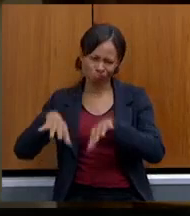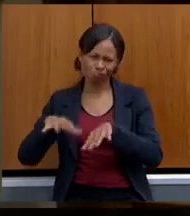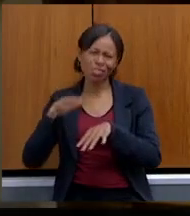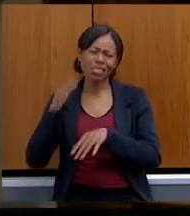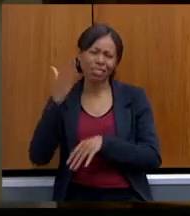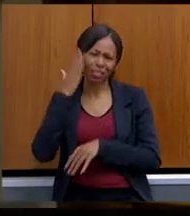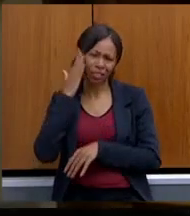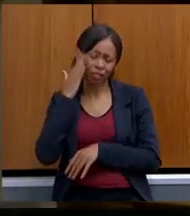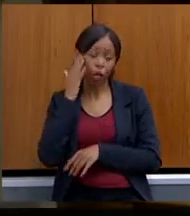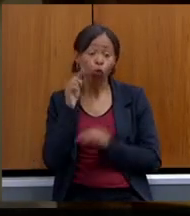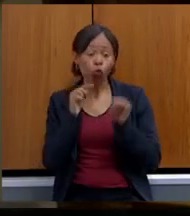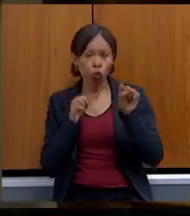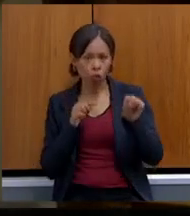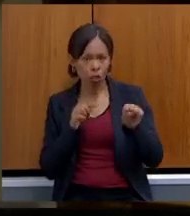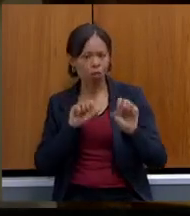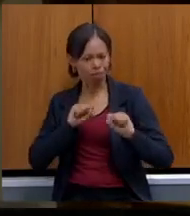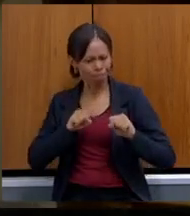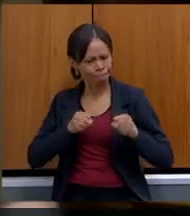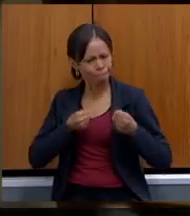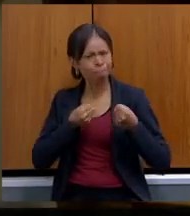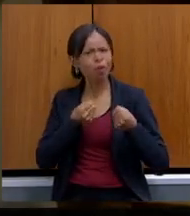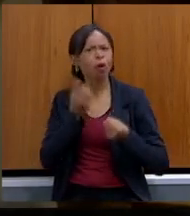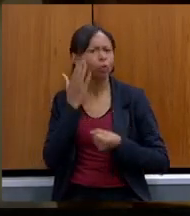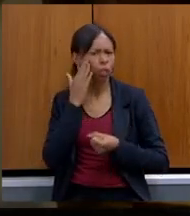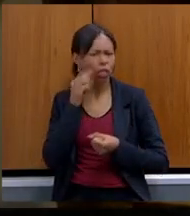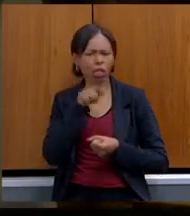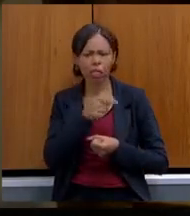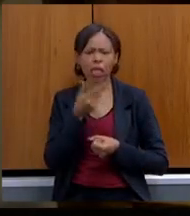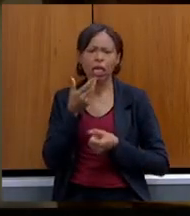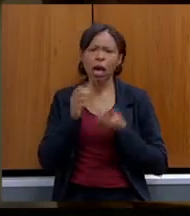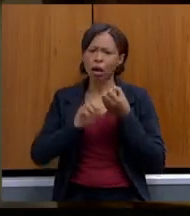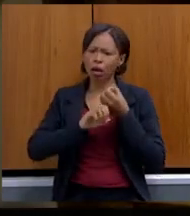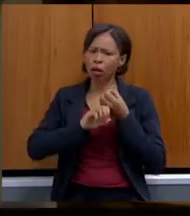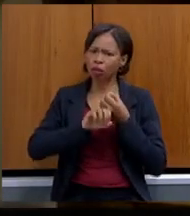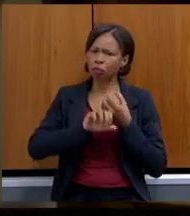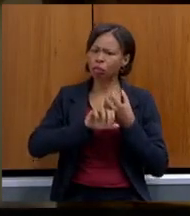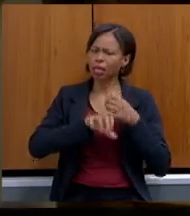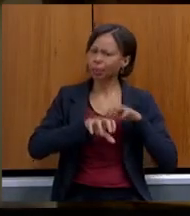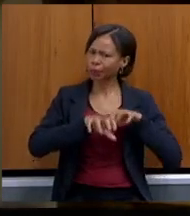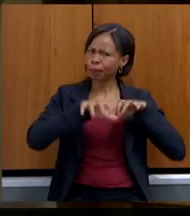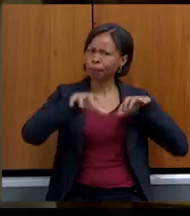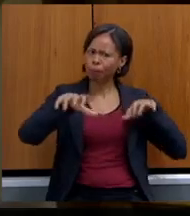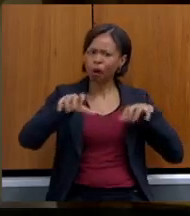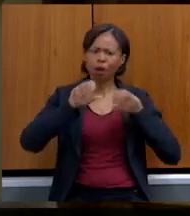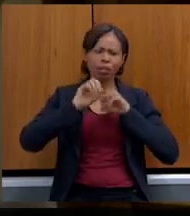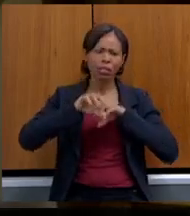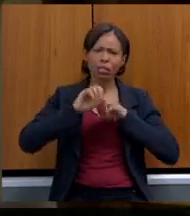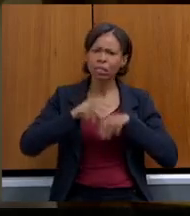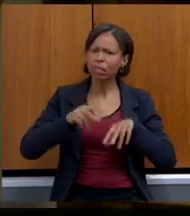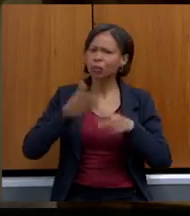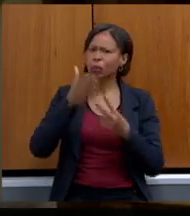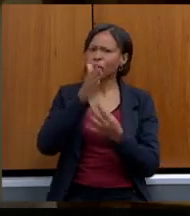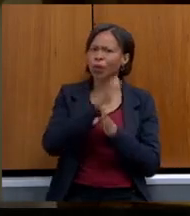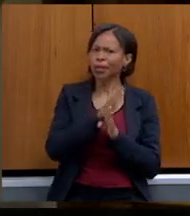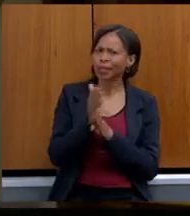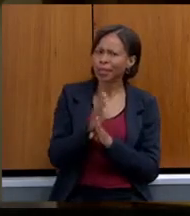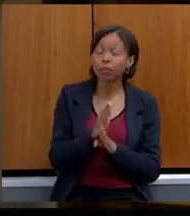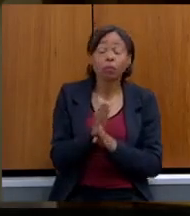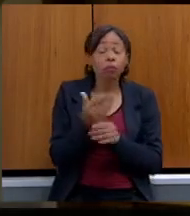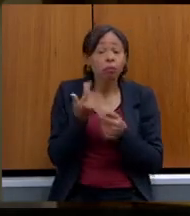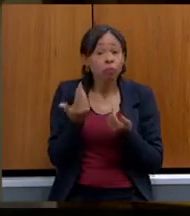fazendo do do atendimento remoto do atendimento híbrido isso é muito importante professores